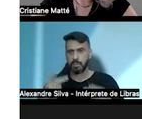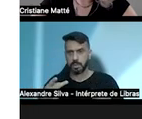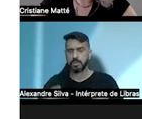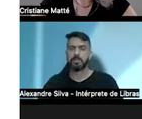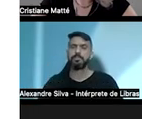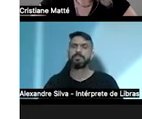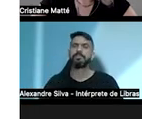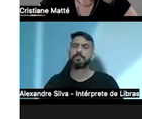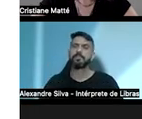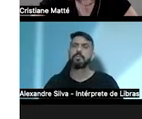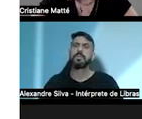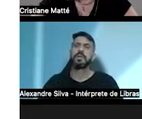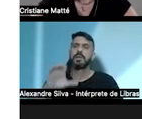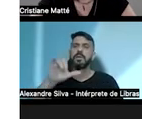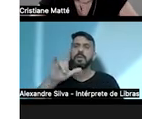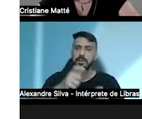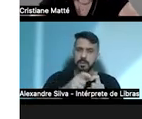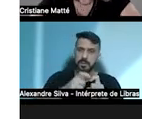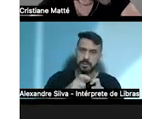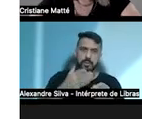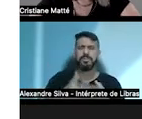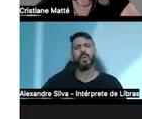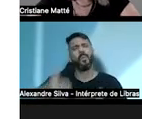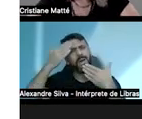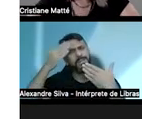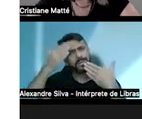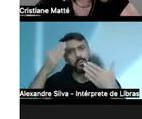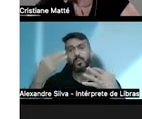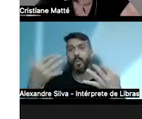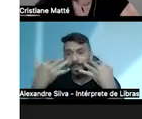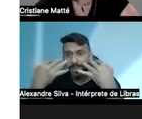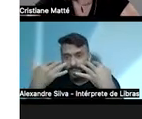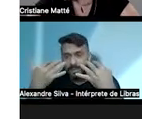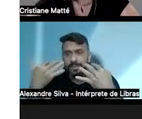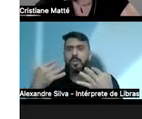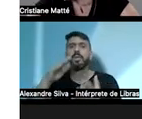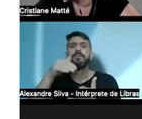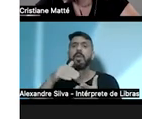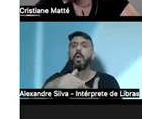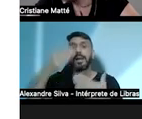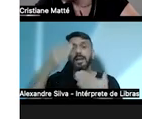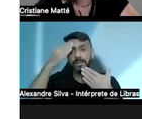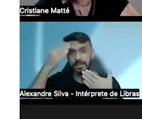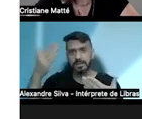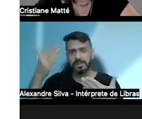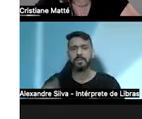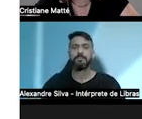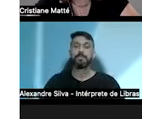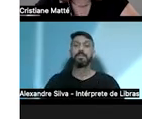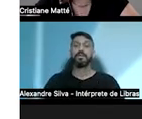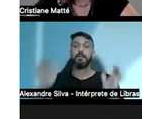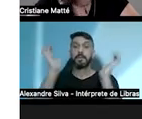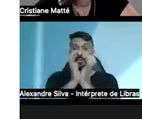investigações epidemiológicas. Eu agradeço muito a atenção de vocês, deixo aqui no final um agradecimento muito grande ao pessoal